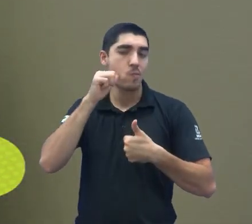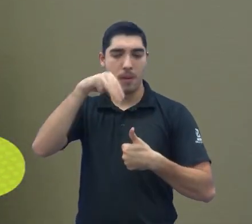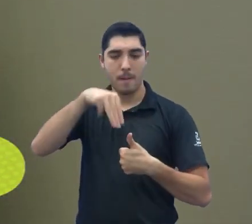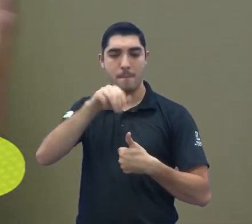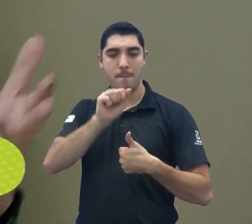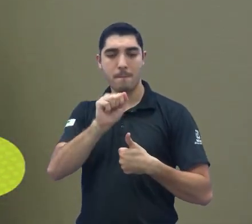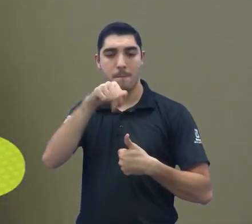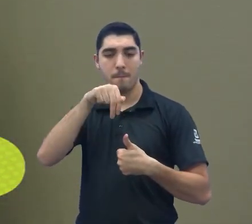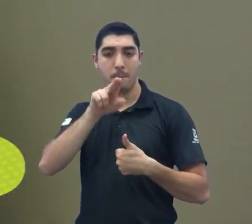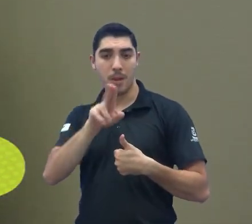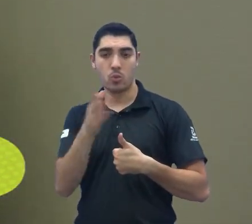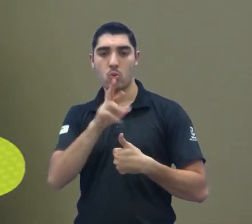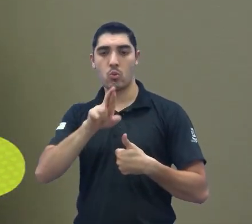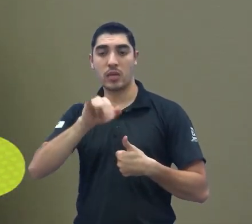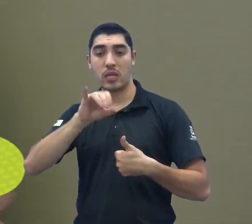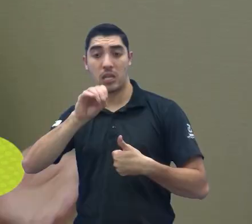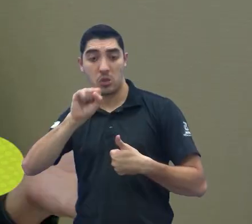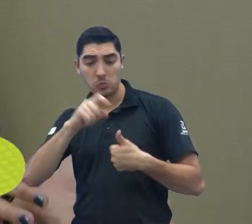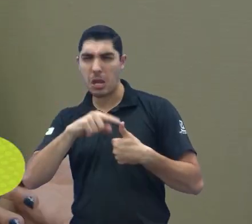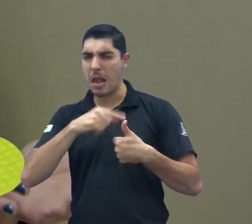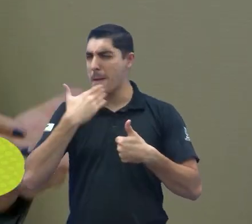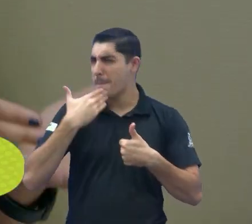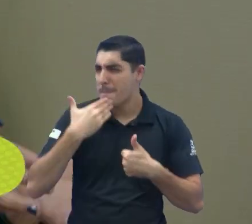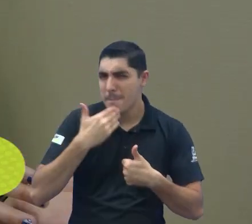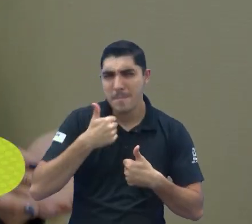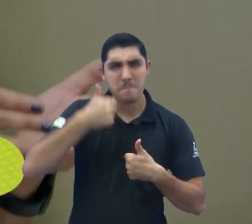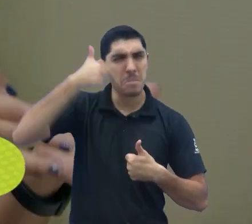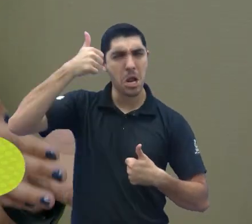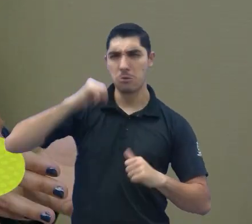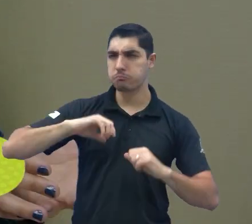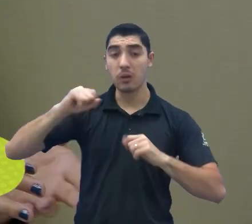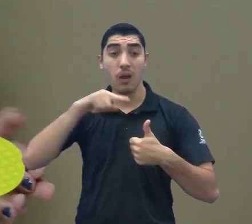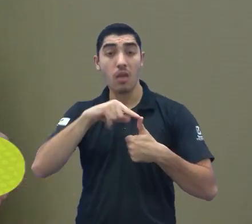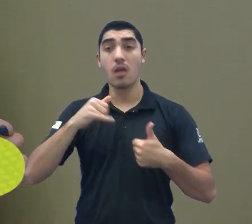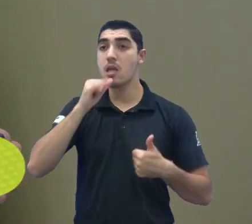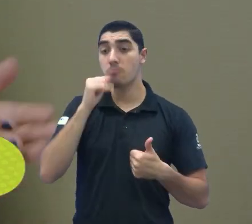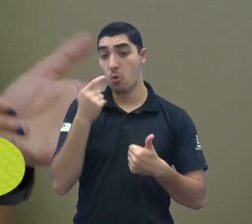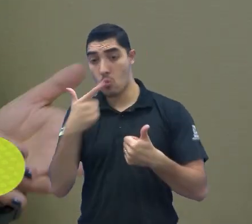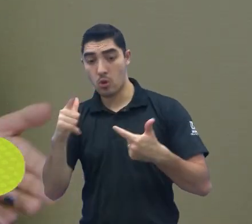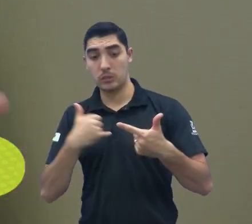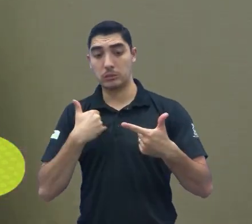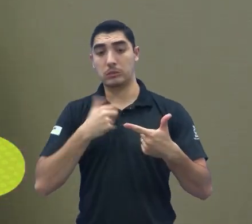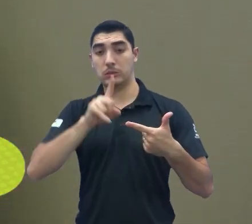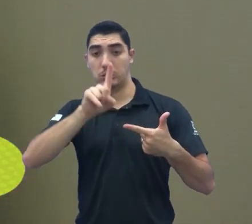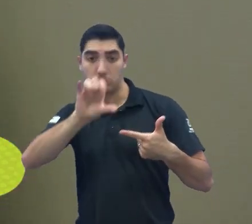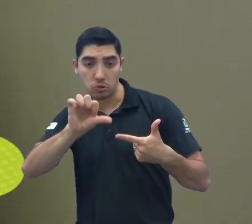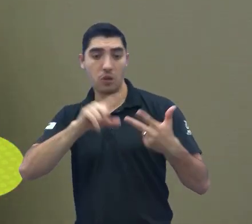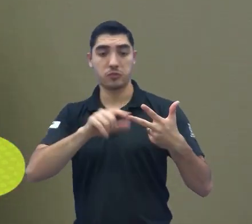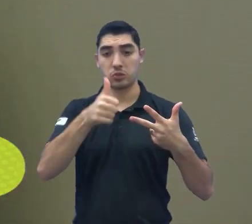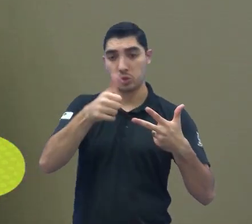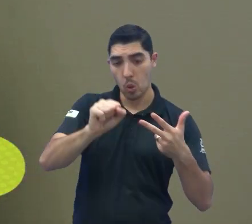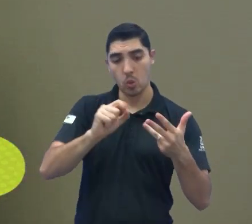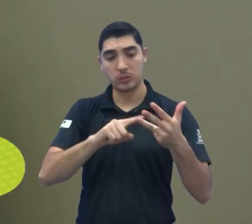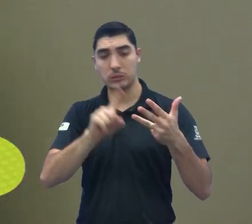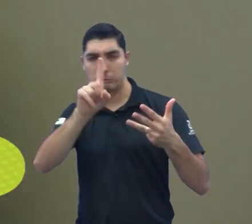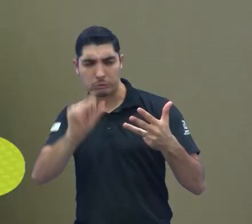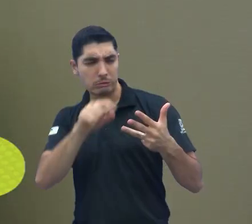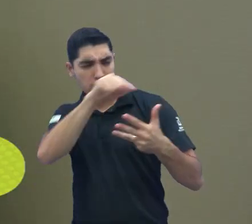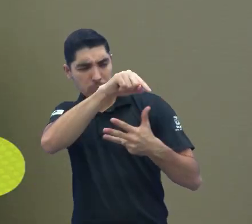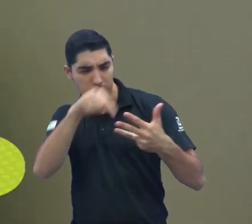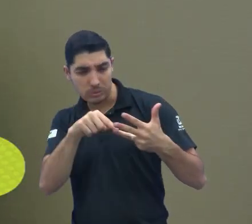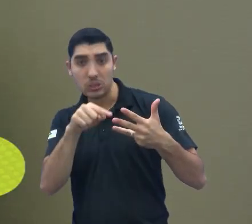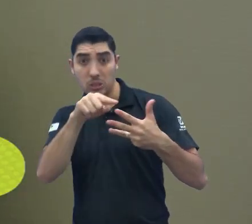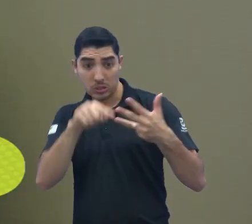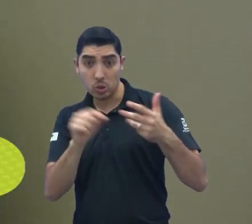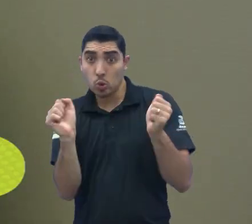foi tudo na LBF. Então, quando você tinha uma atleta de 19, 18, né, até 16, indo lá e treinando com ela,